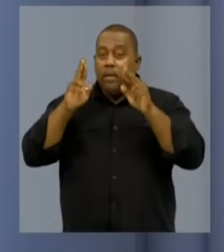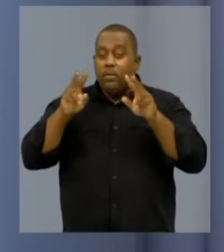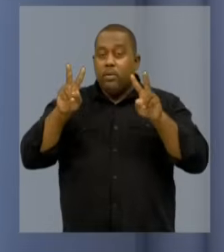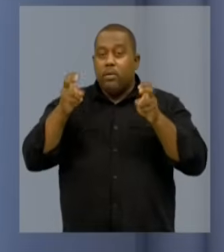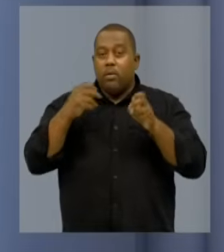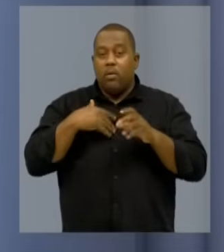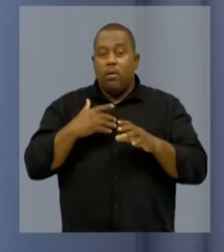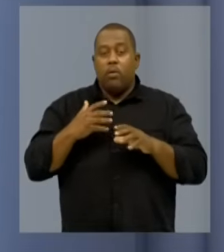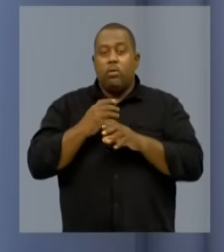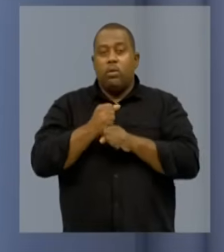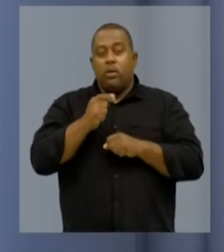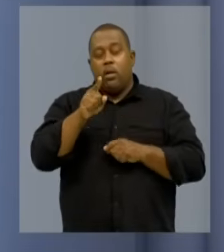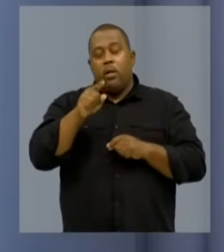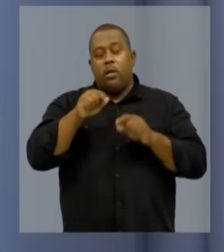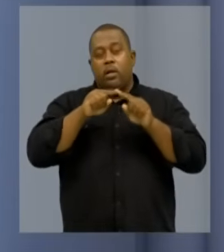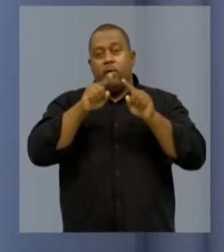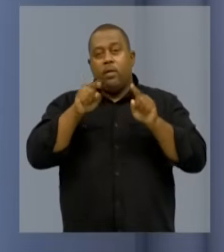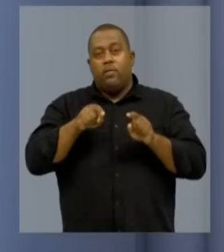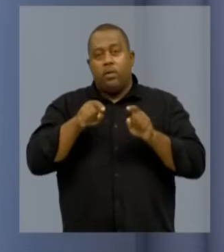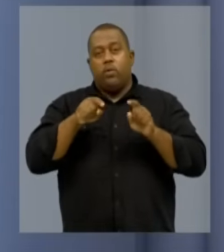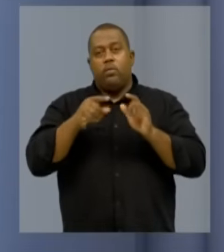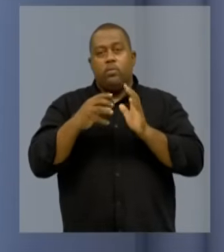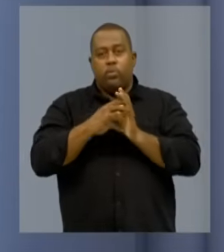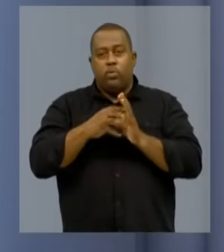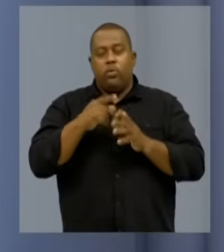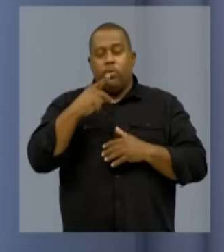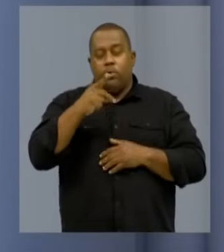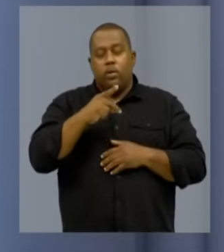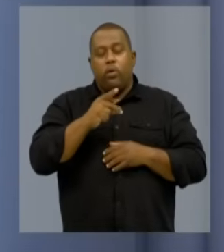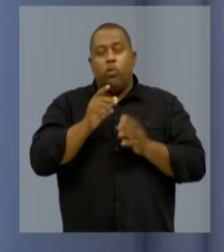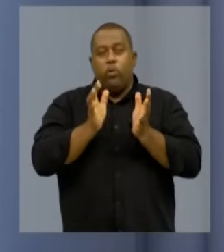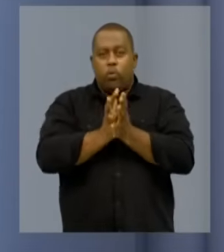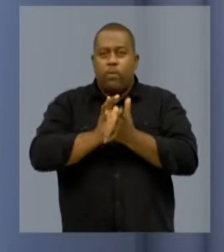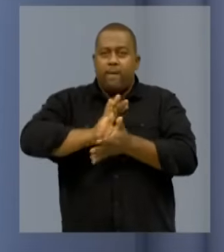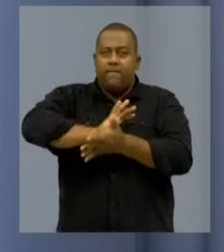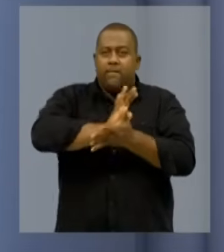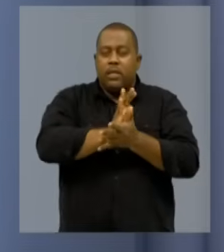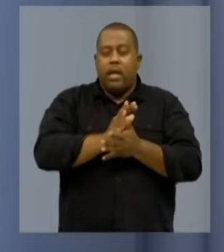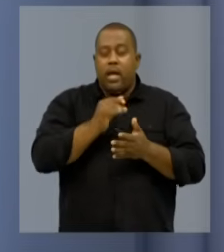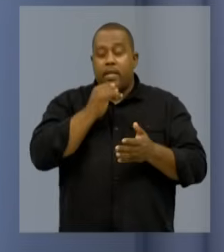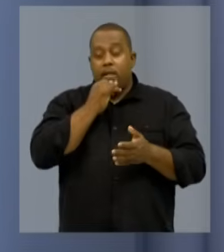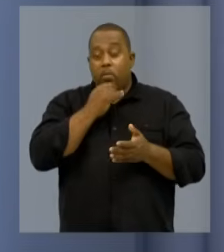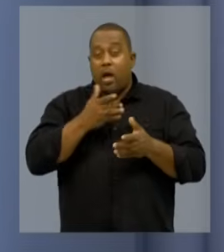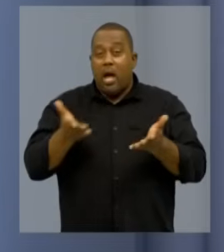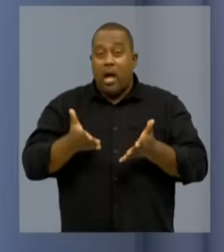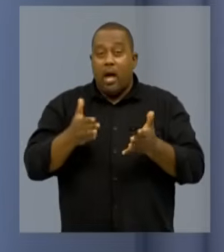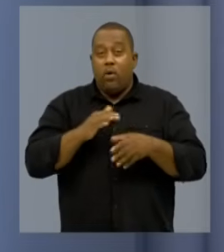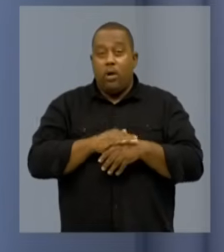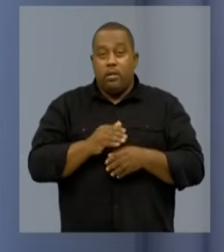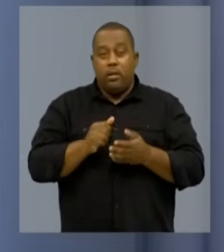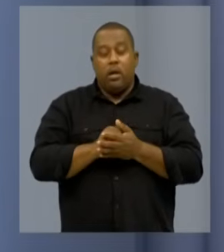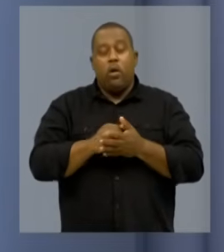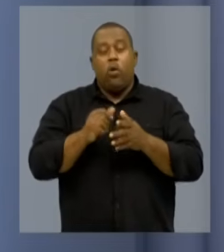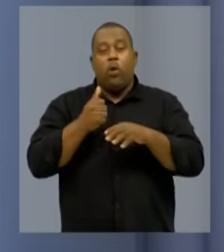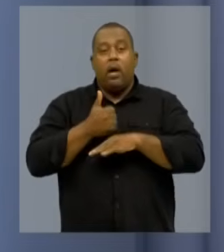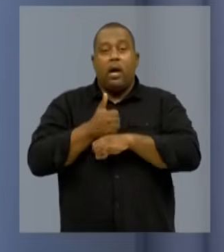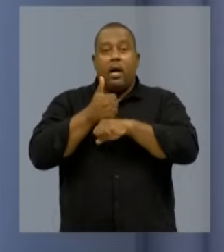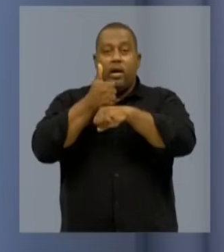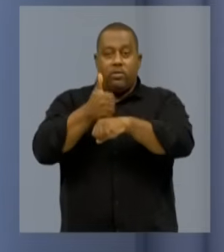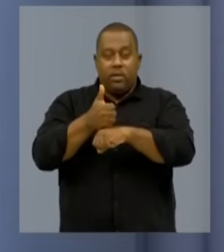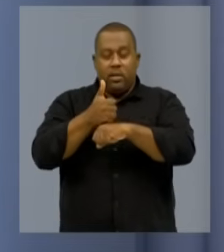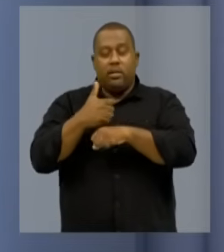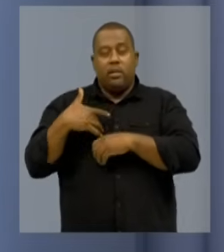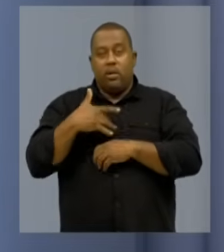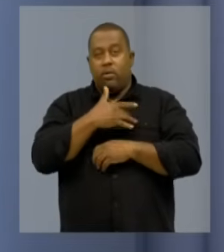conjunto de servidores públicos que o seu grupo maltrata. Neste exato momento, por exemplo, os agentes de saúde estão acampados na